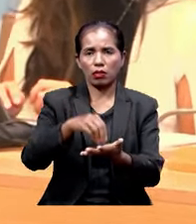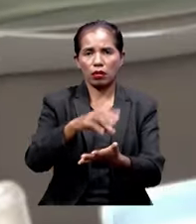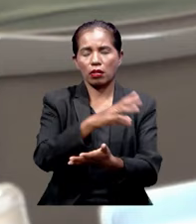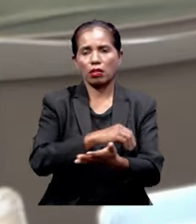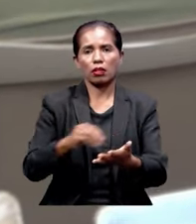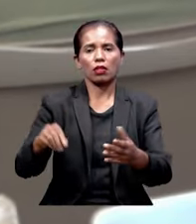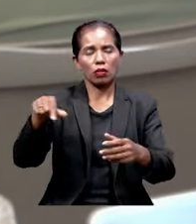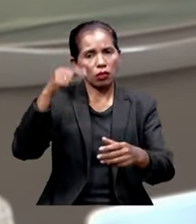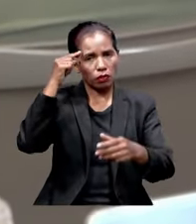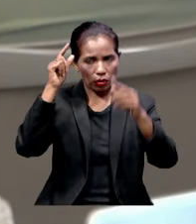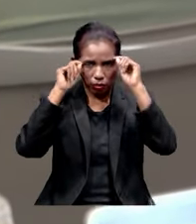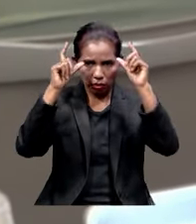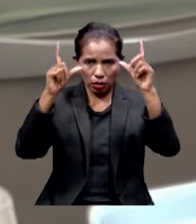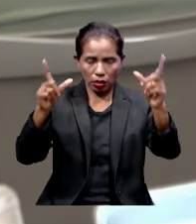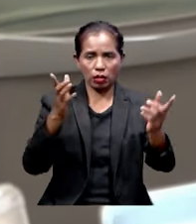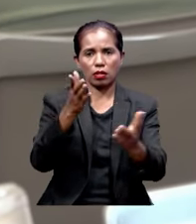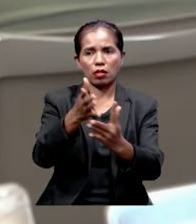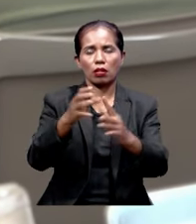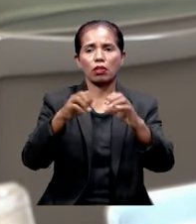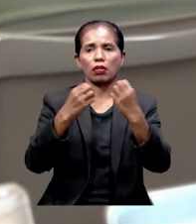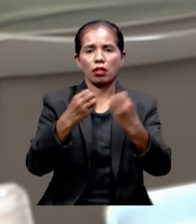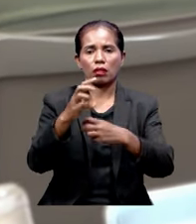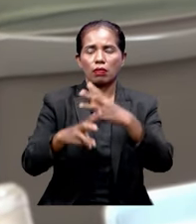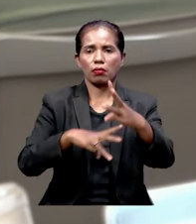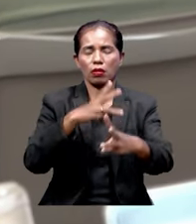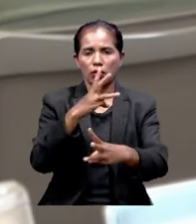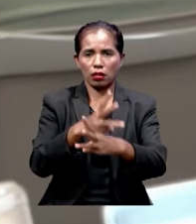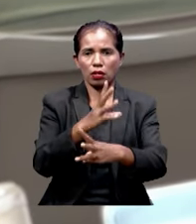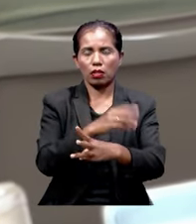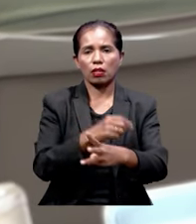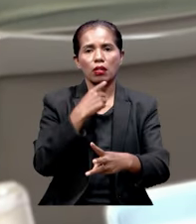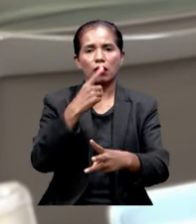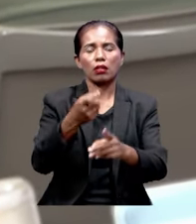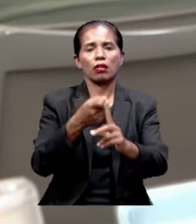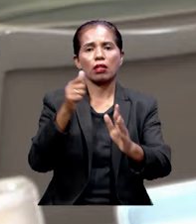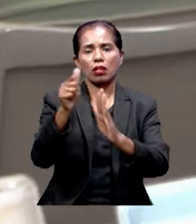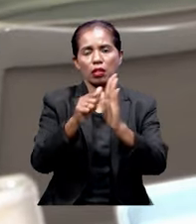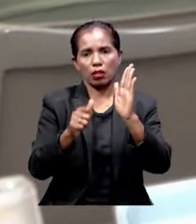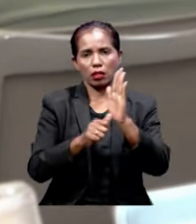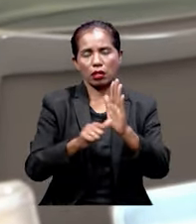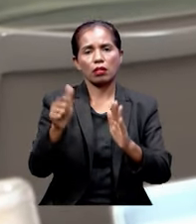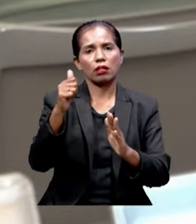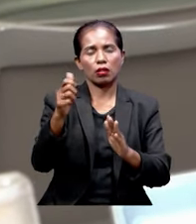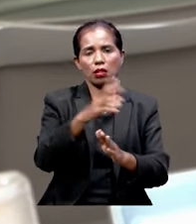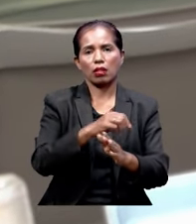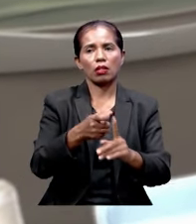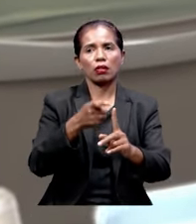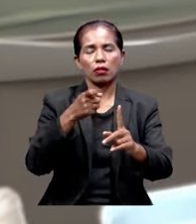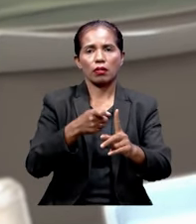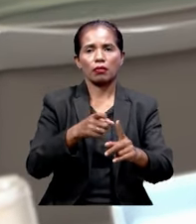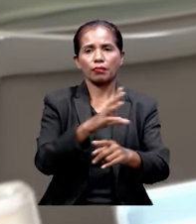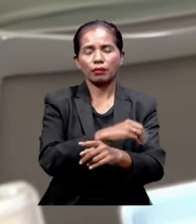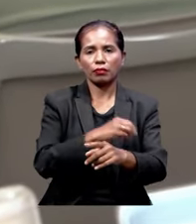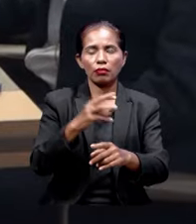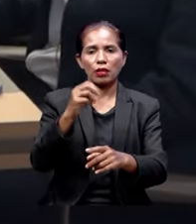governo Timor-Leste nian, hoje adere para a Organização Mundial Comércio, actuir hoje artigo 12º, hoje acordo marequese